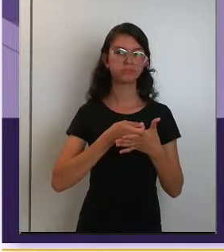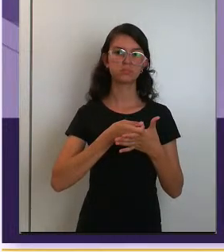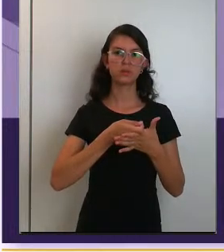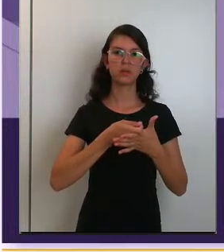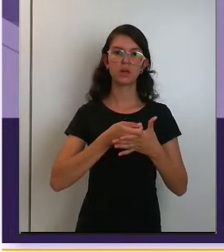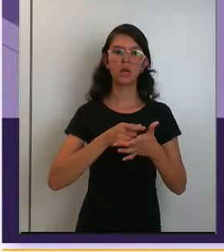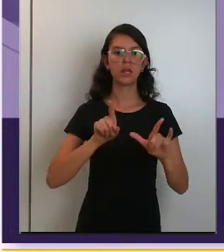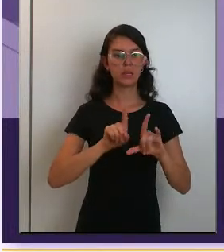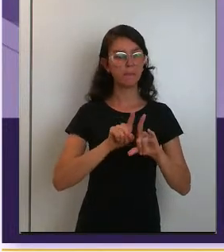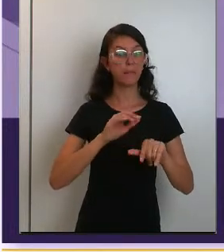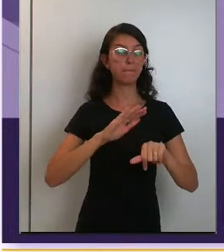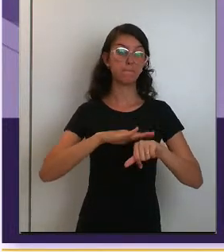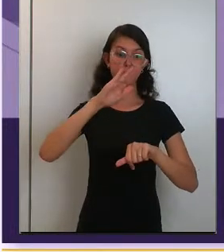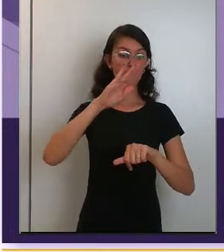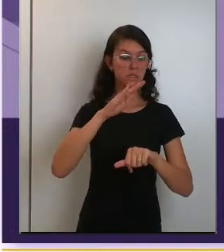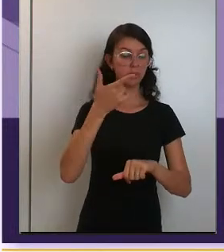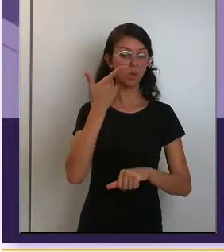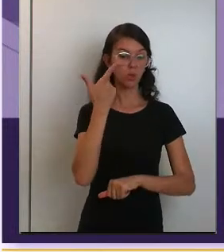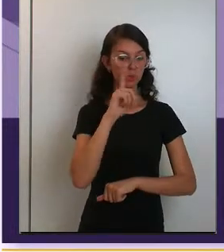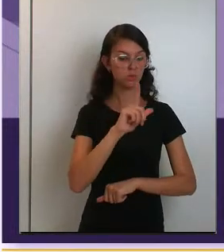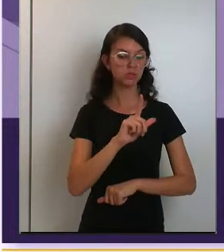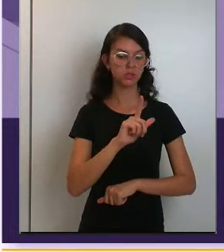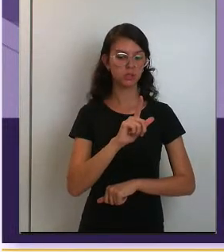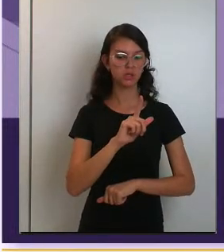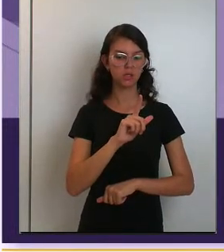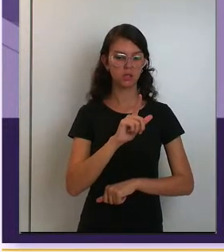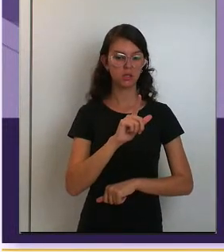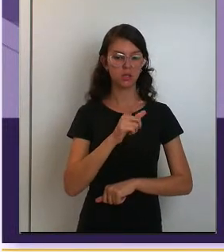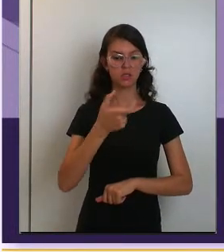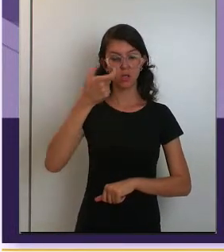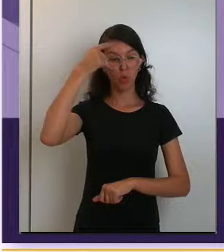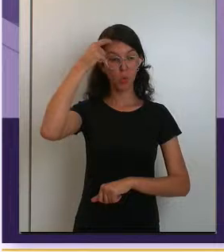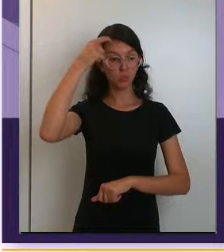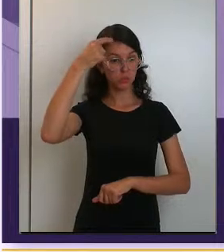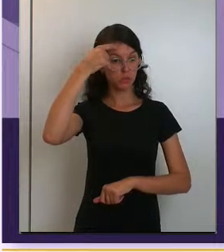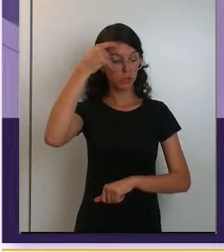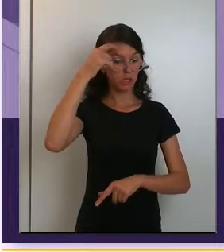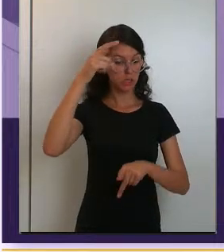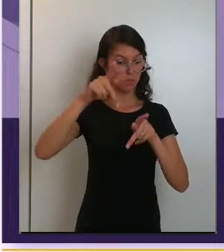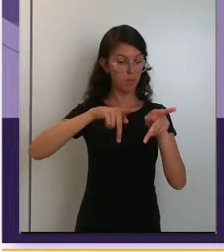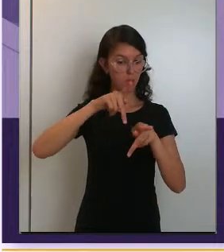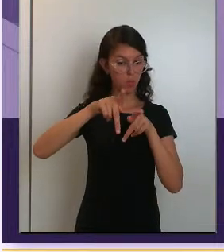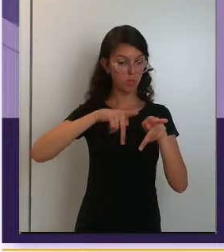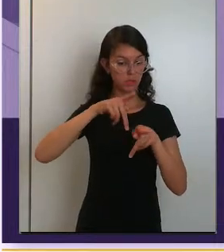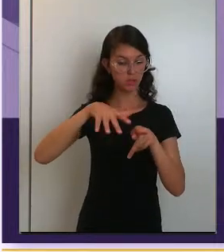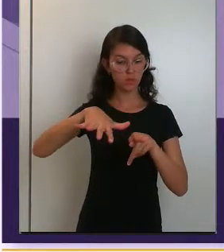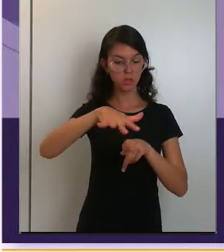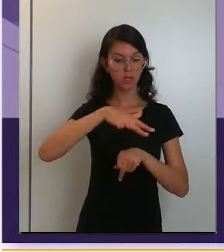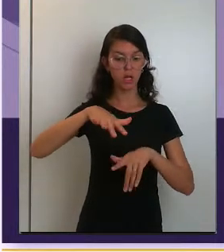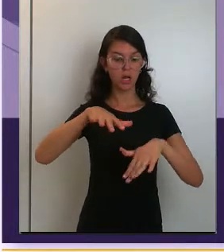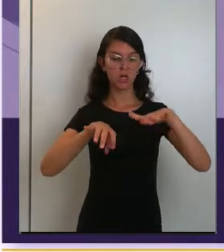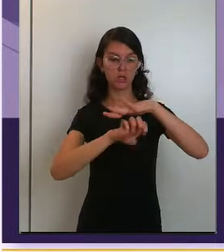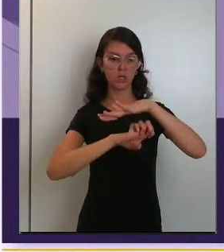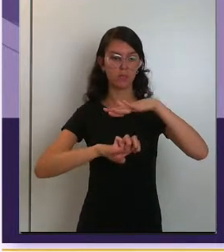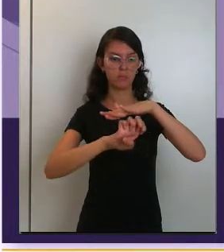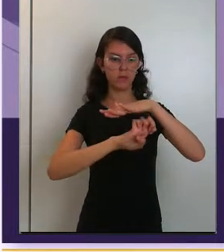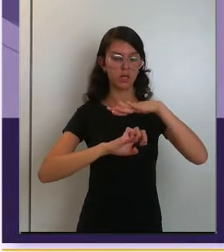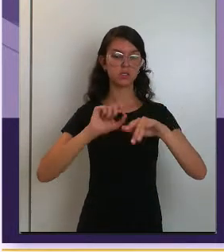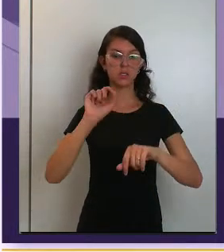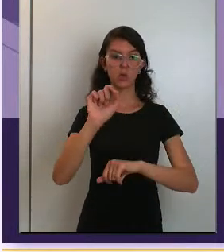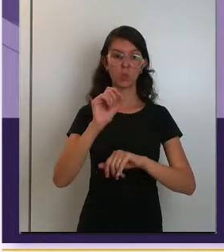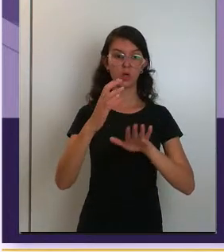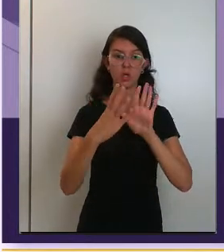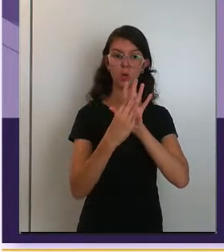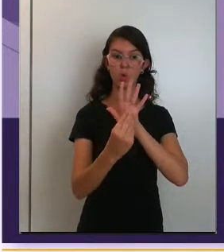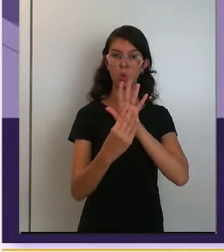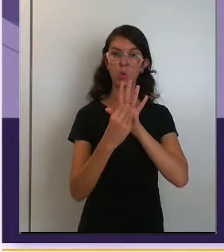pouquinho além, né, de realmente trazer uma conscientização maior no âmbito das empresas, o que vai ser replicado também